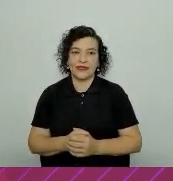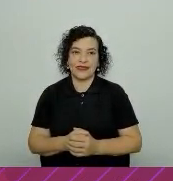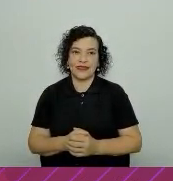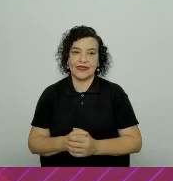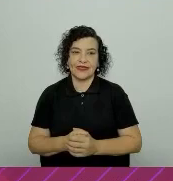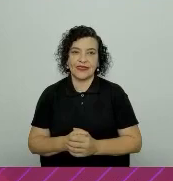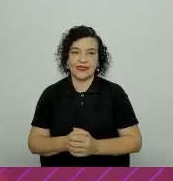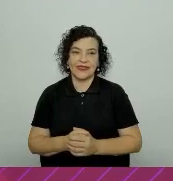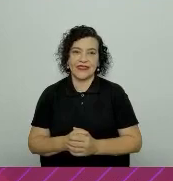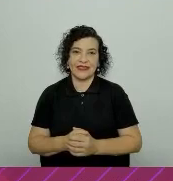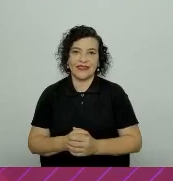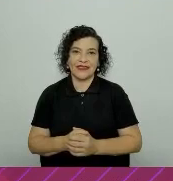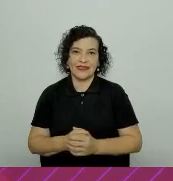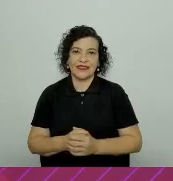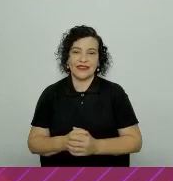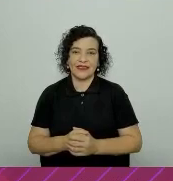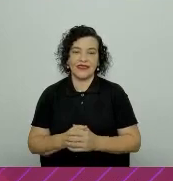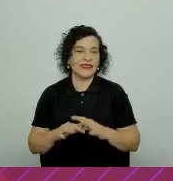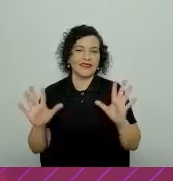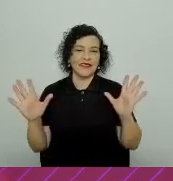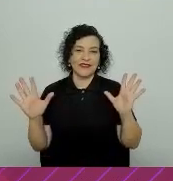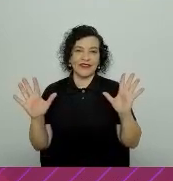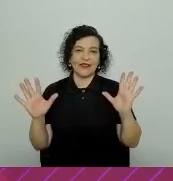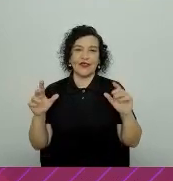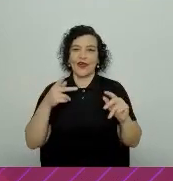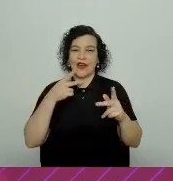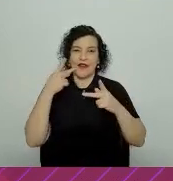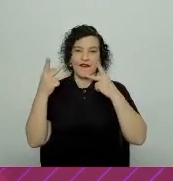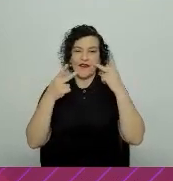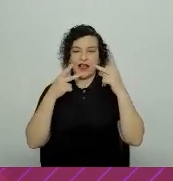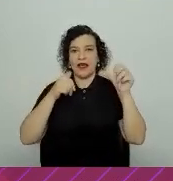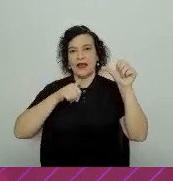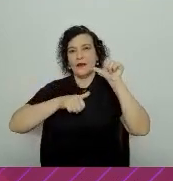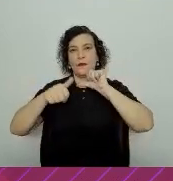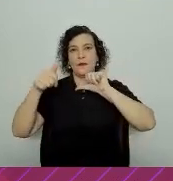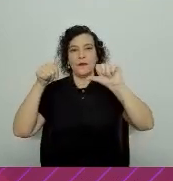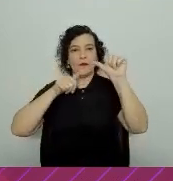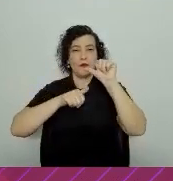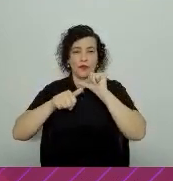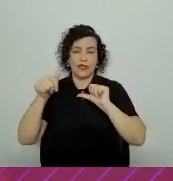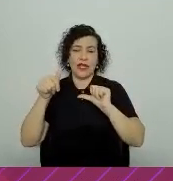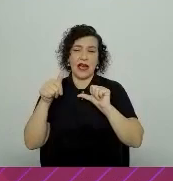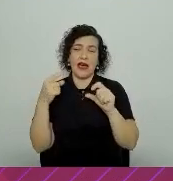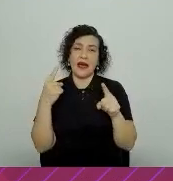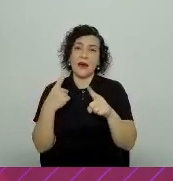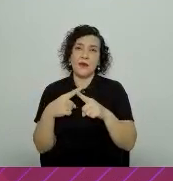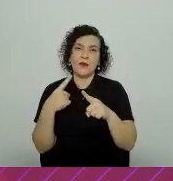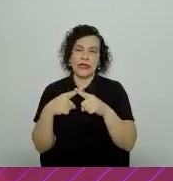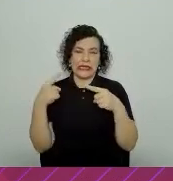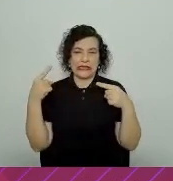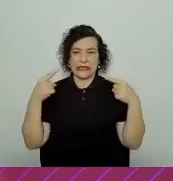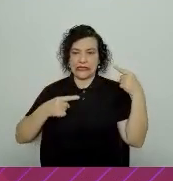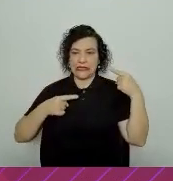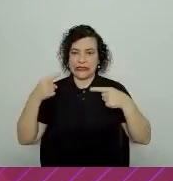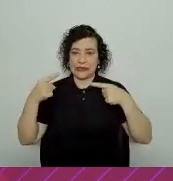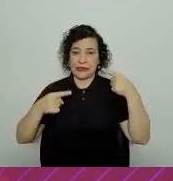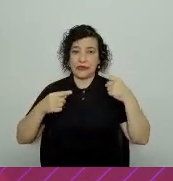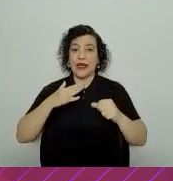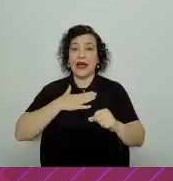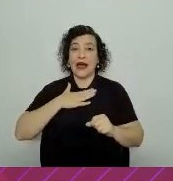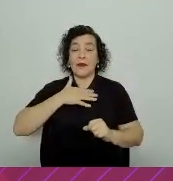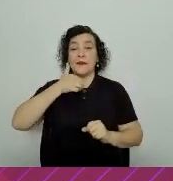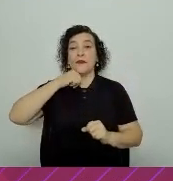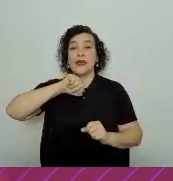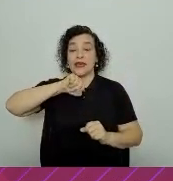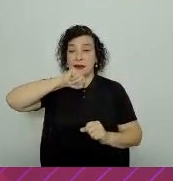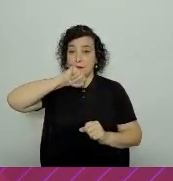só fazer uma coisa disso de falar de mudar todas as coisas acho que porque tá uma discussão que até a minha mãe fala acho que